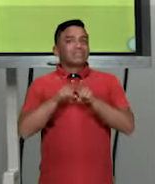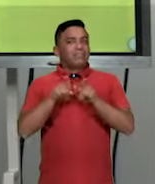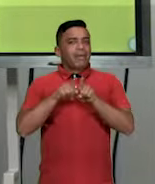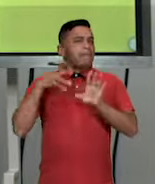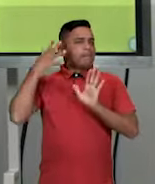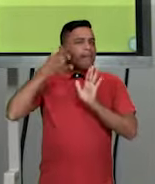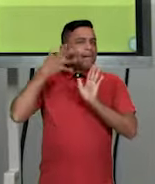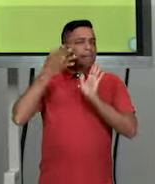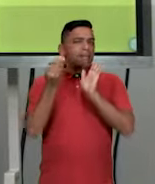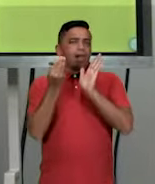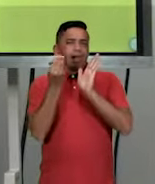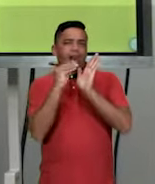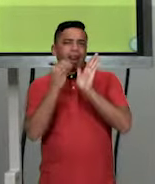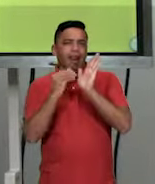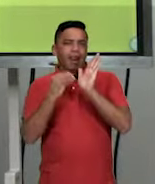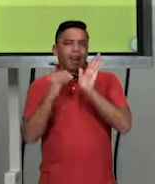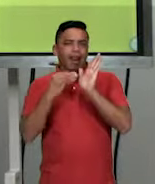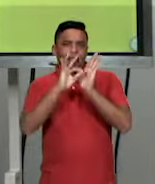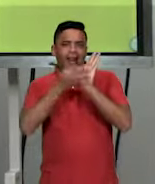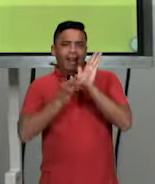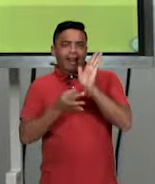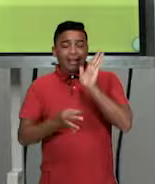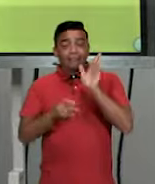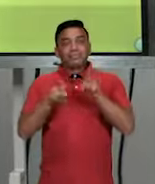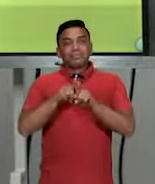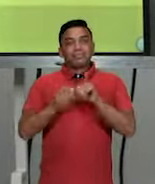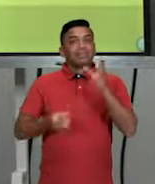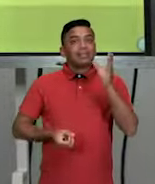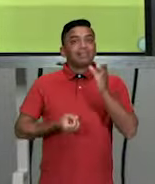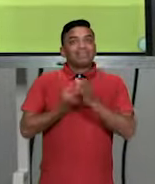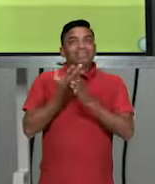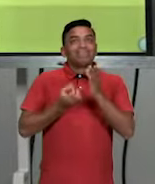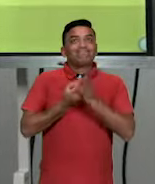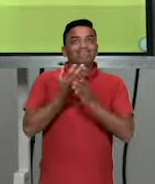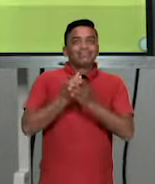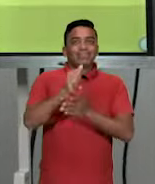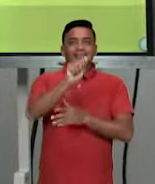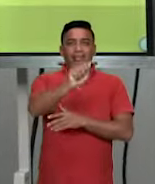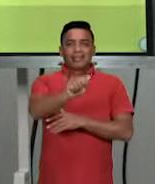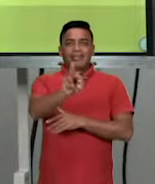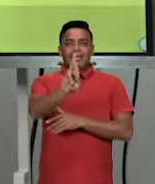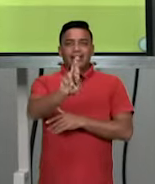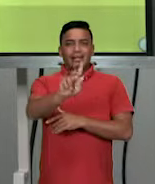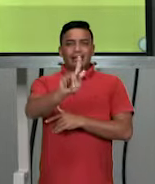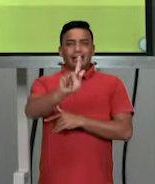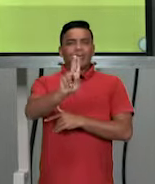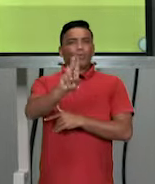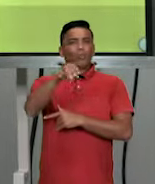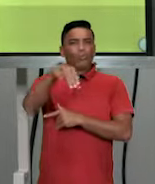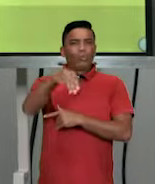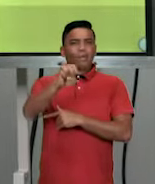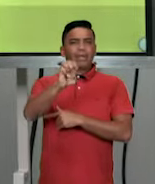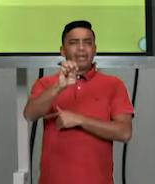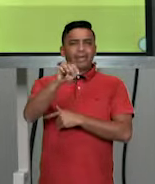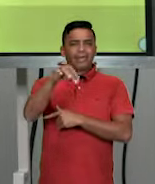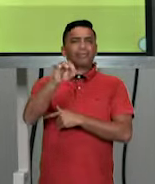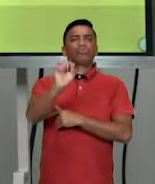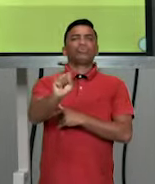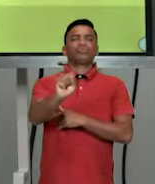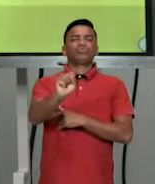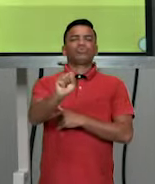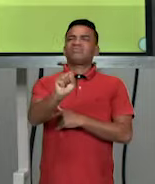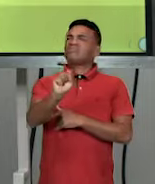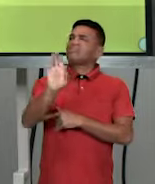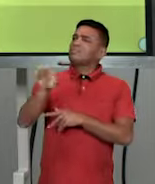precisa também de criar argumentos. Professor, argumentos, como assim?